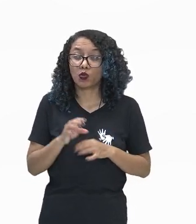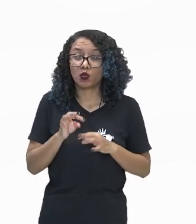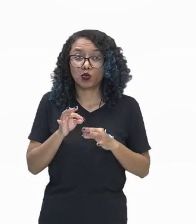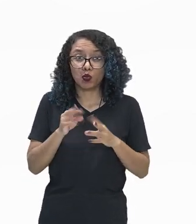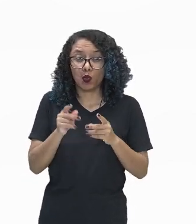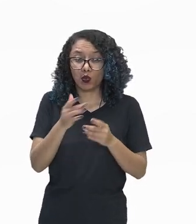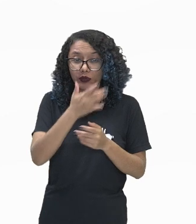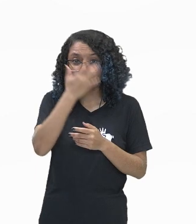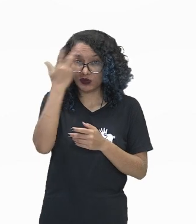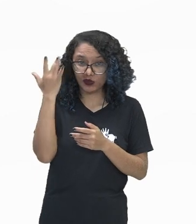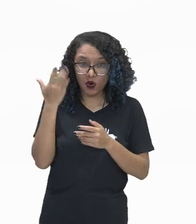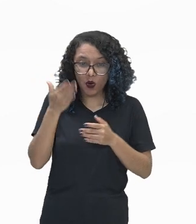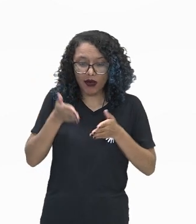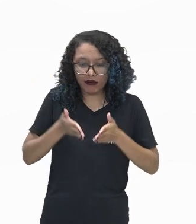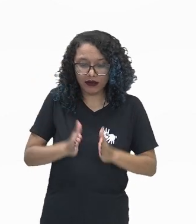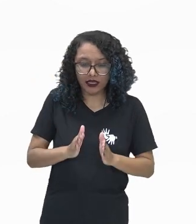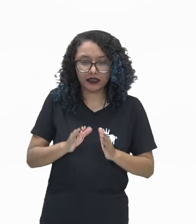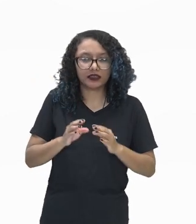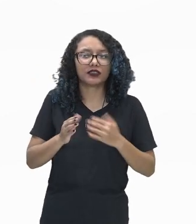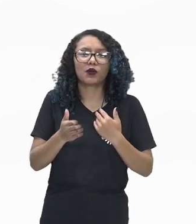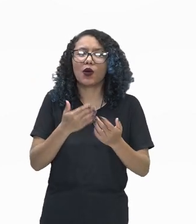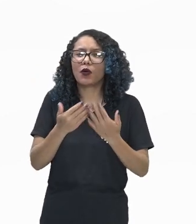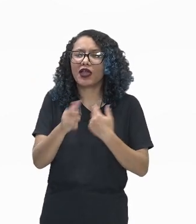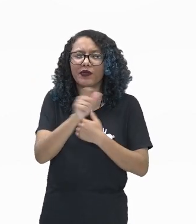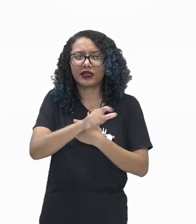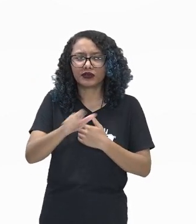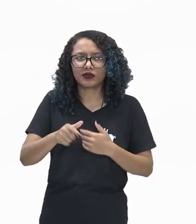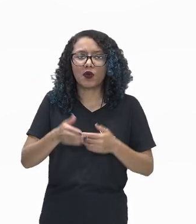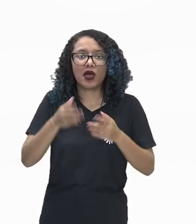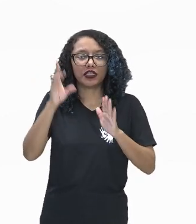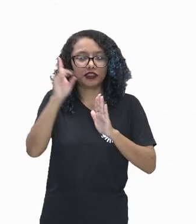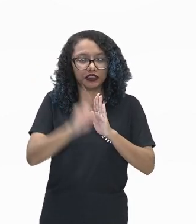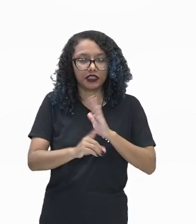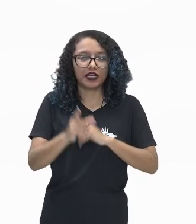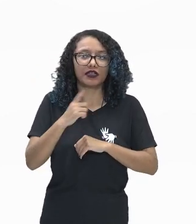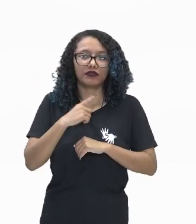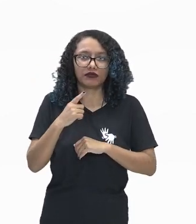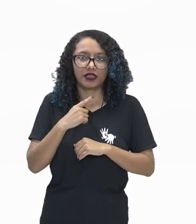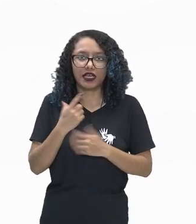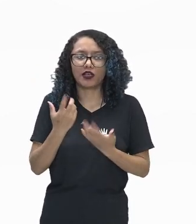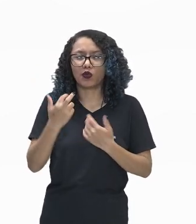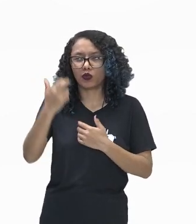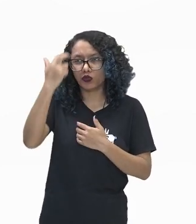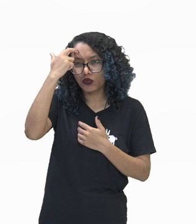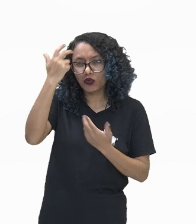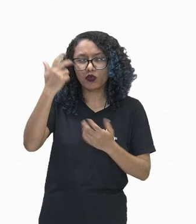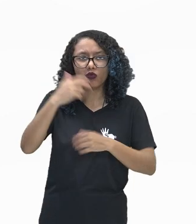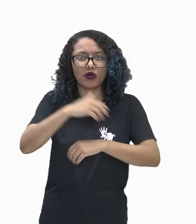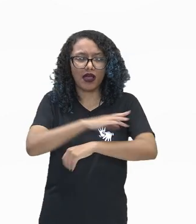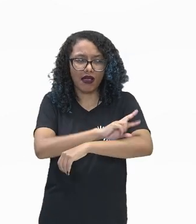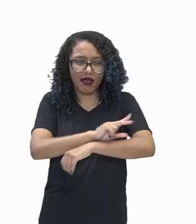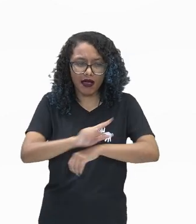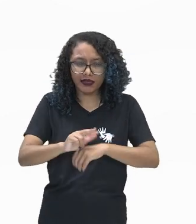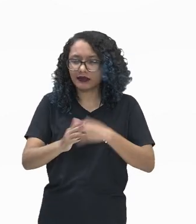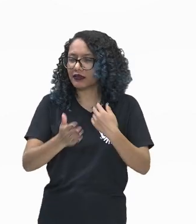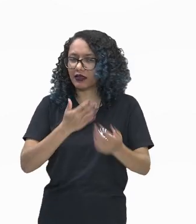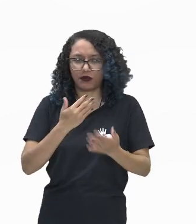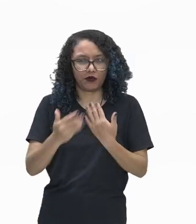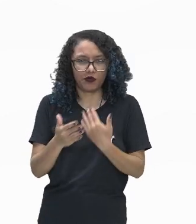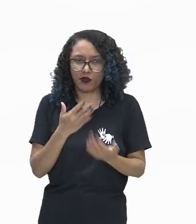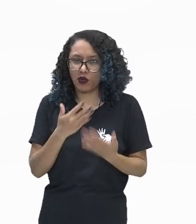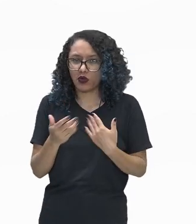tem direitos, tá? Todos. Não importa sua cultura, sua raça, onde ele